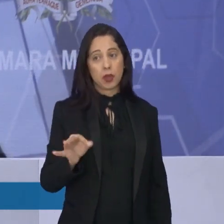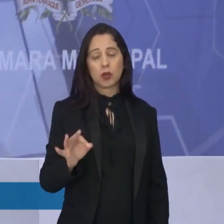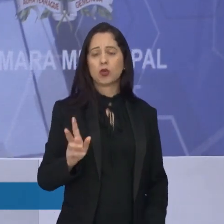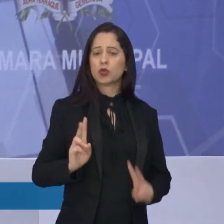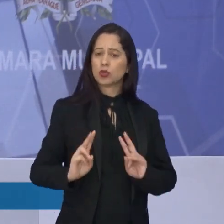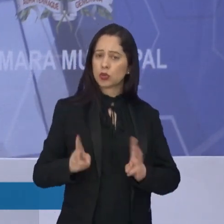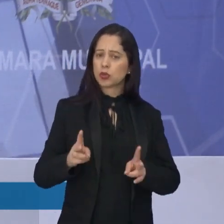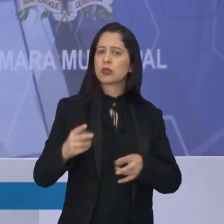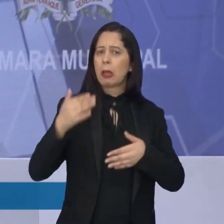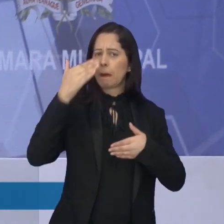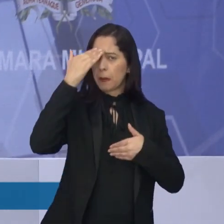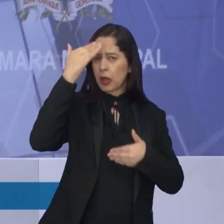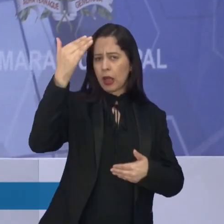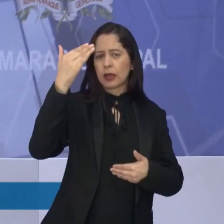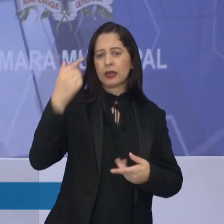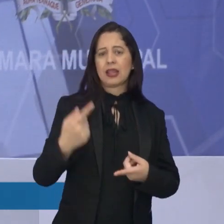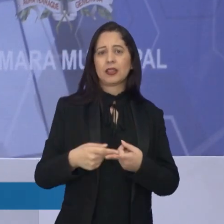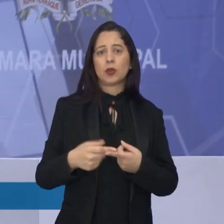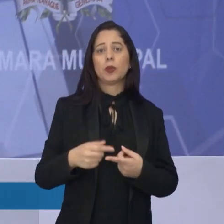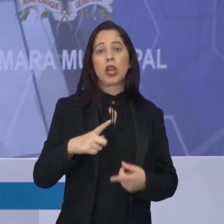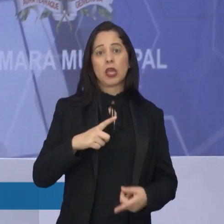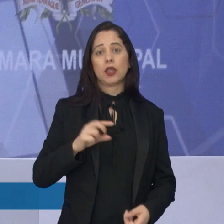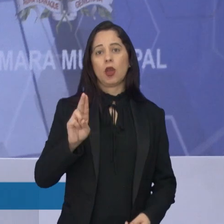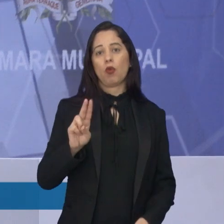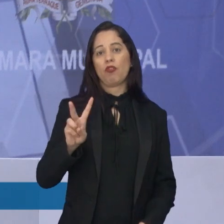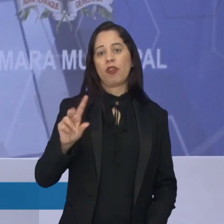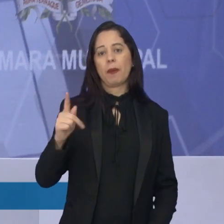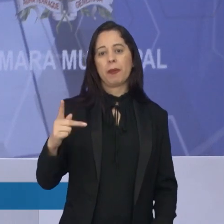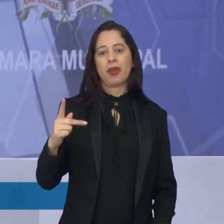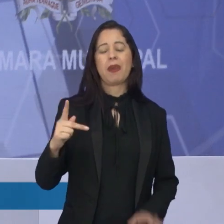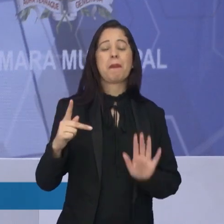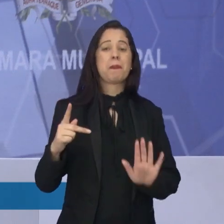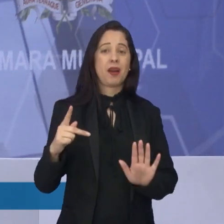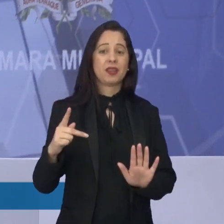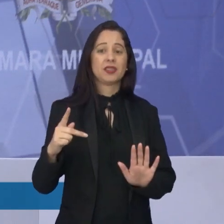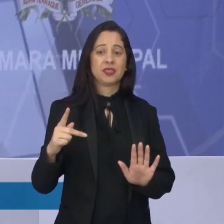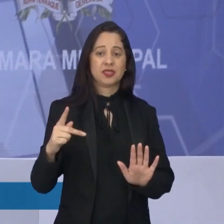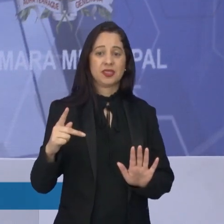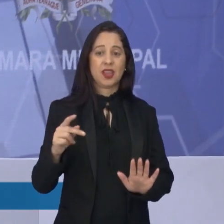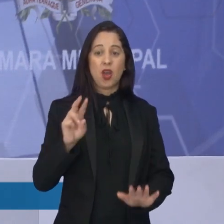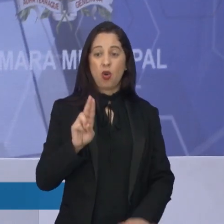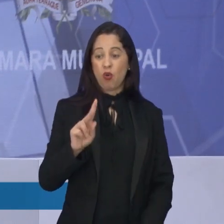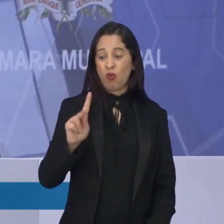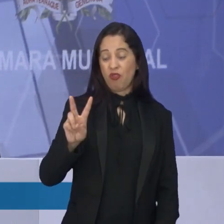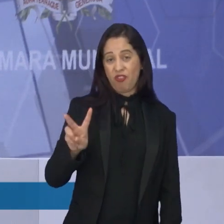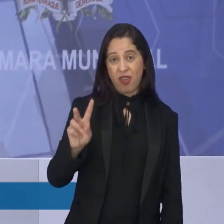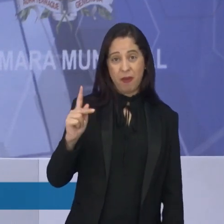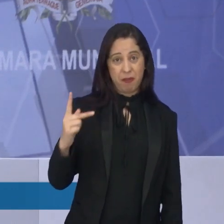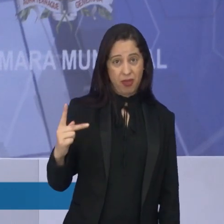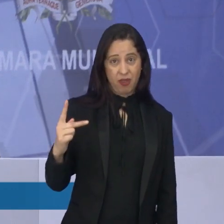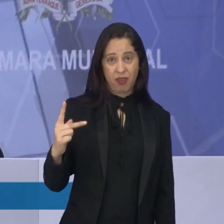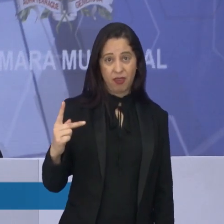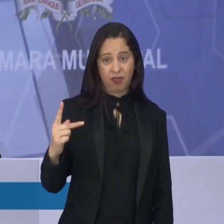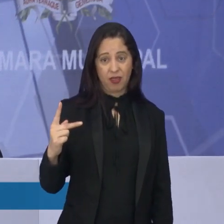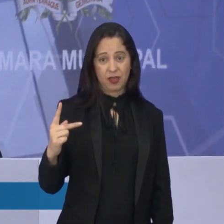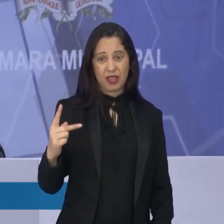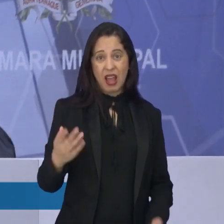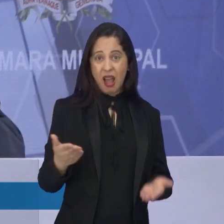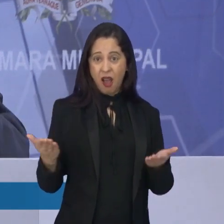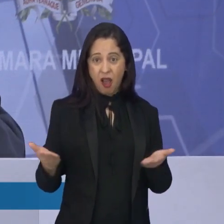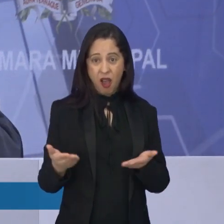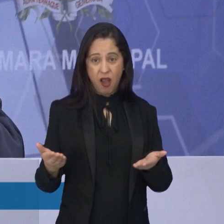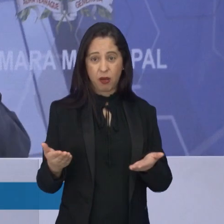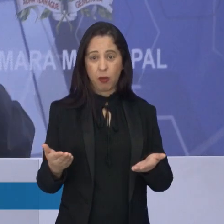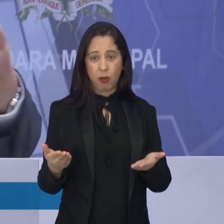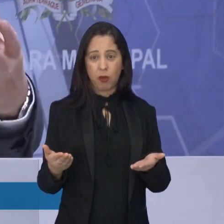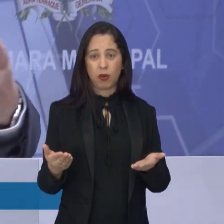agradeci a cidade de São José por ter a Univap. Mas não é justo querer que a Univap cumpra agora esse papel de